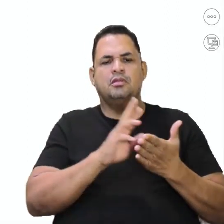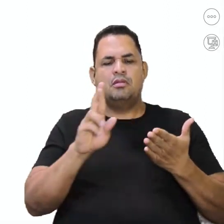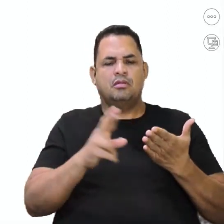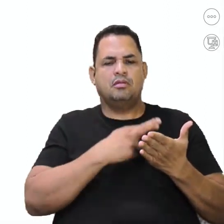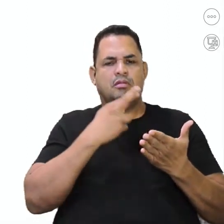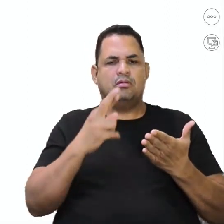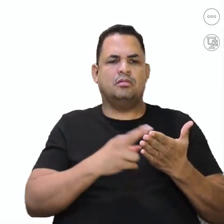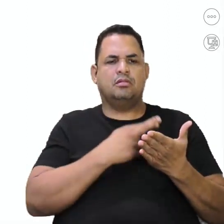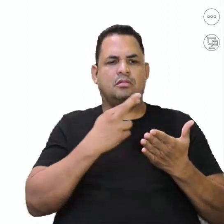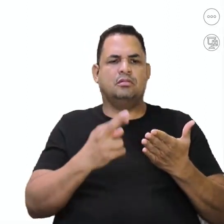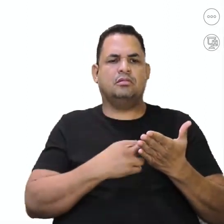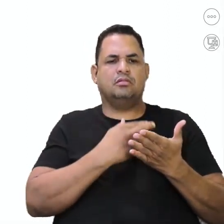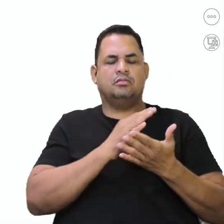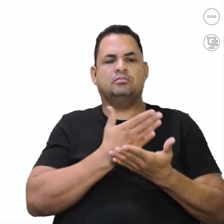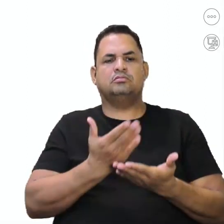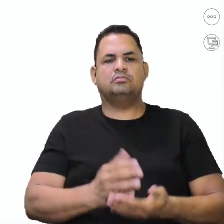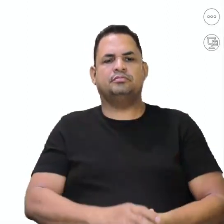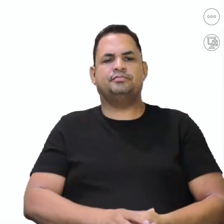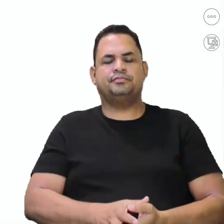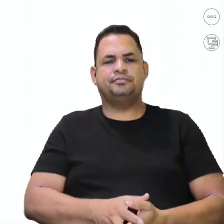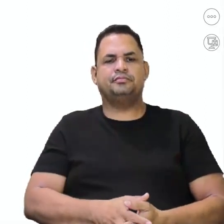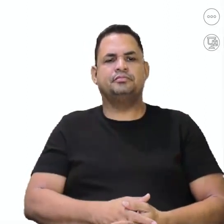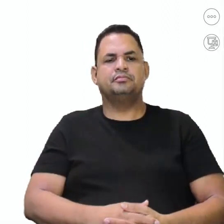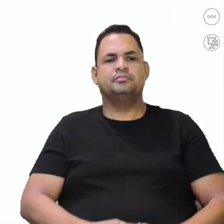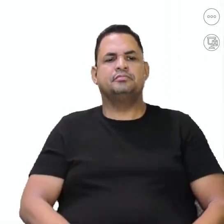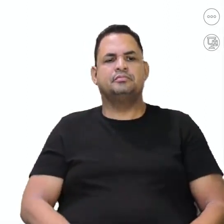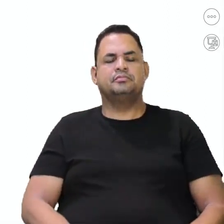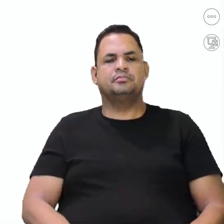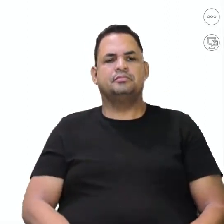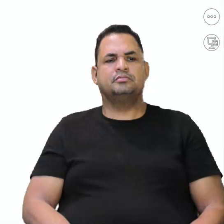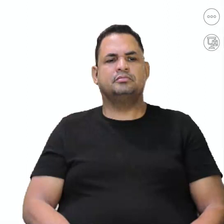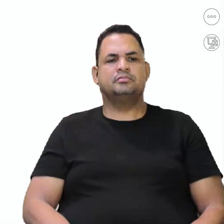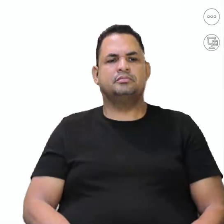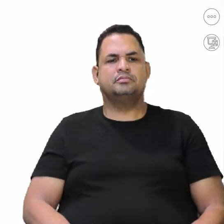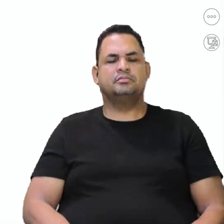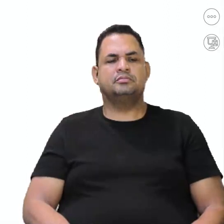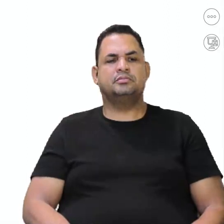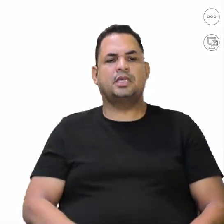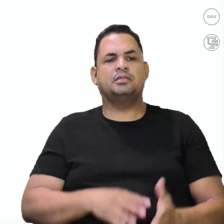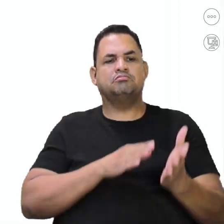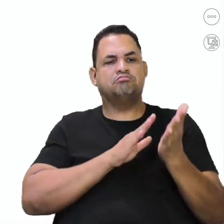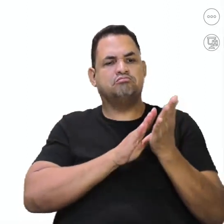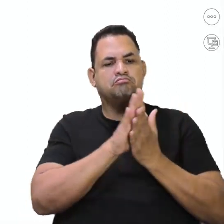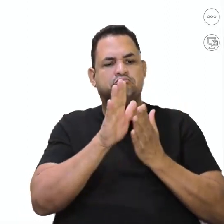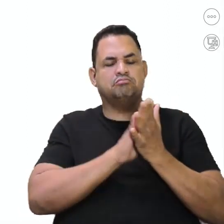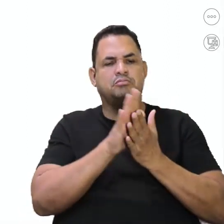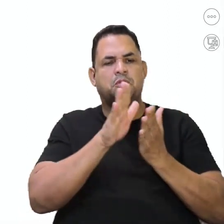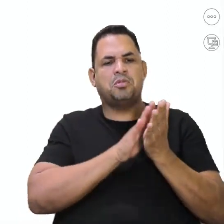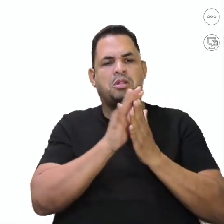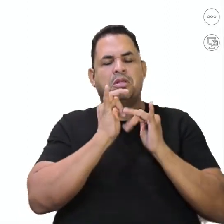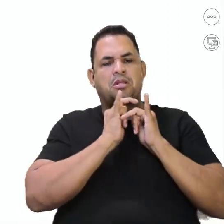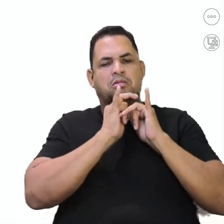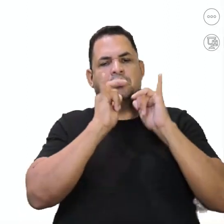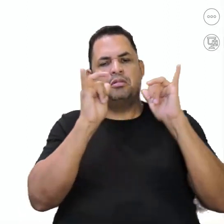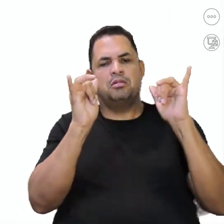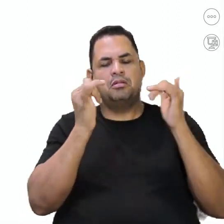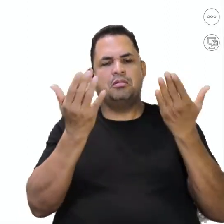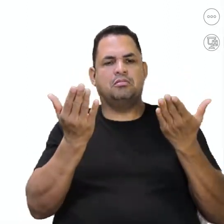revista. Is published regularly throughout the year. É publicado regularmente